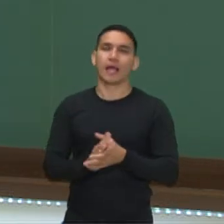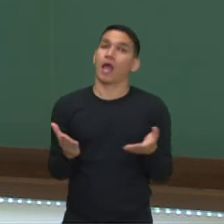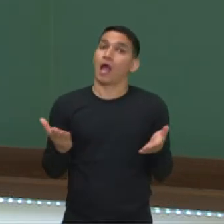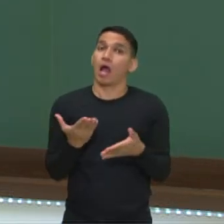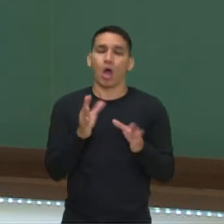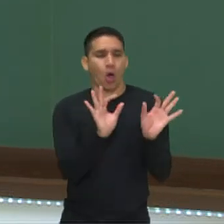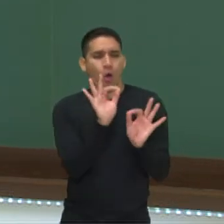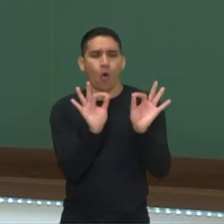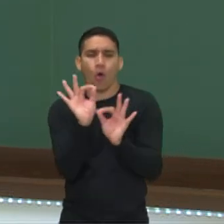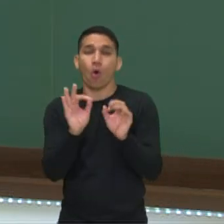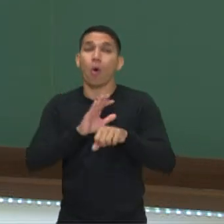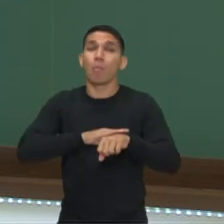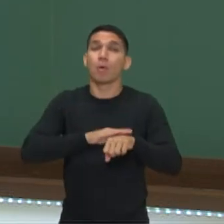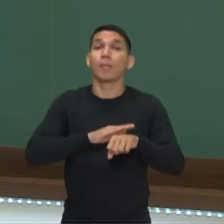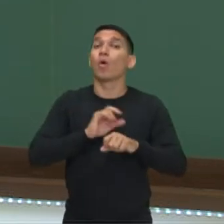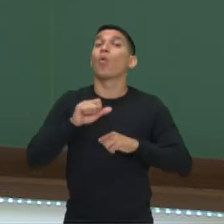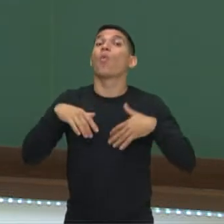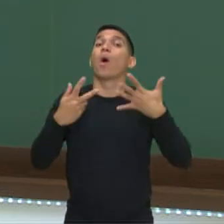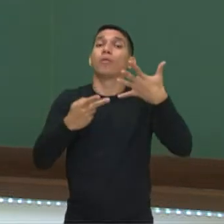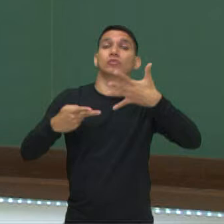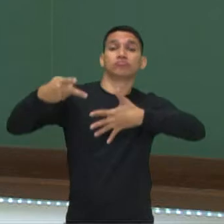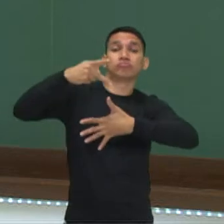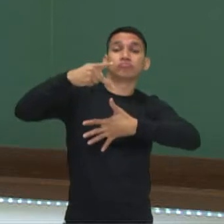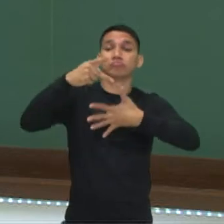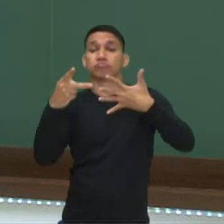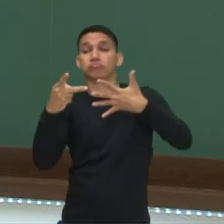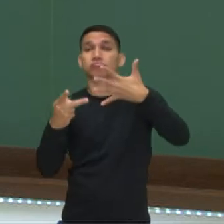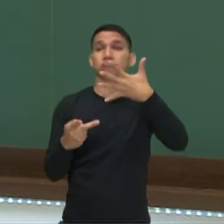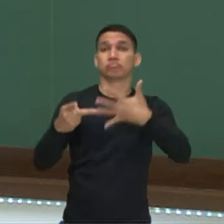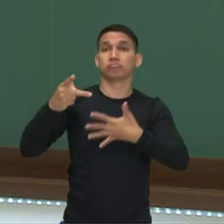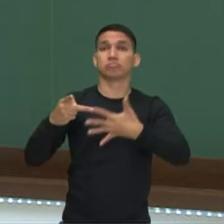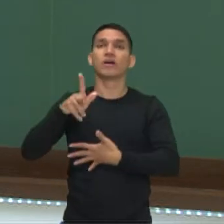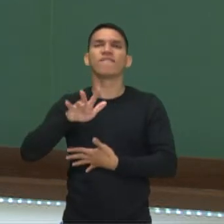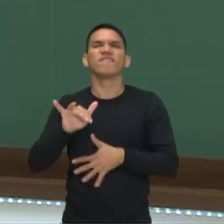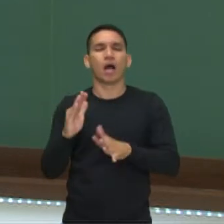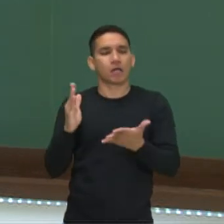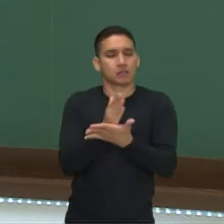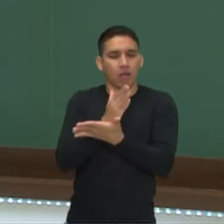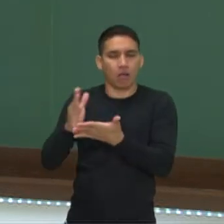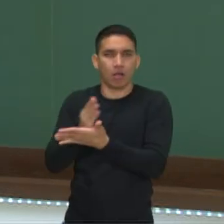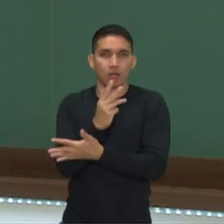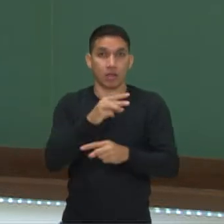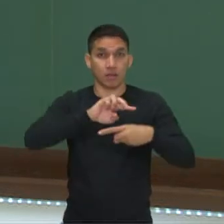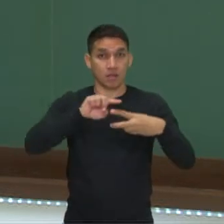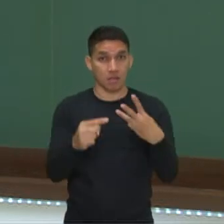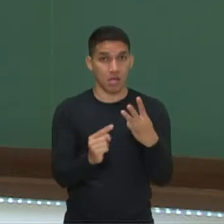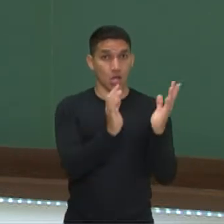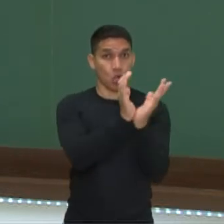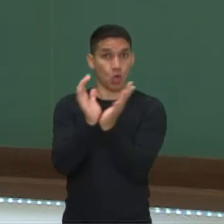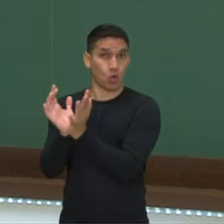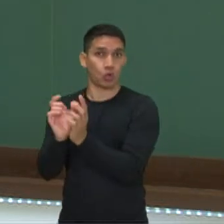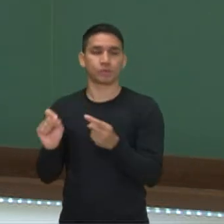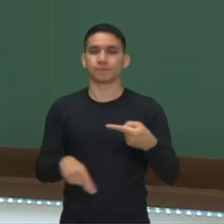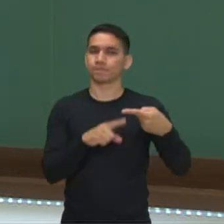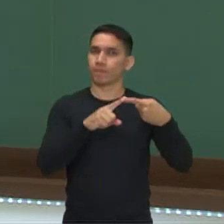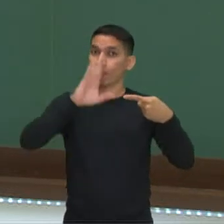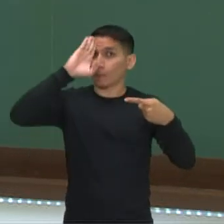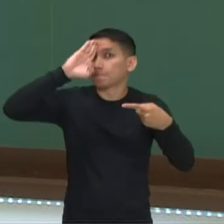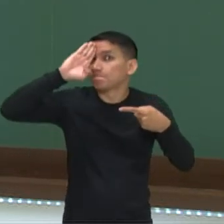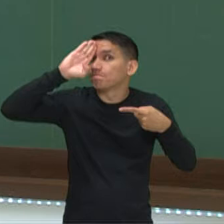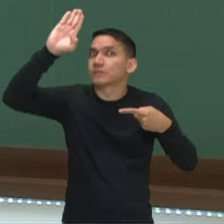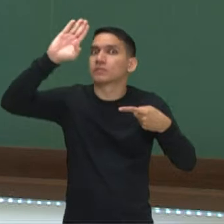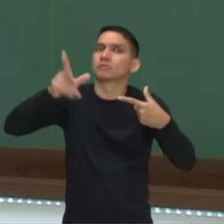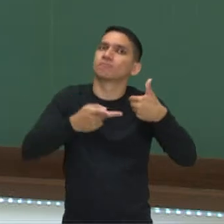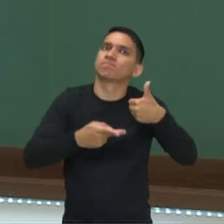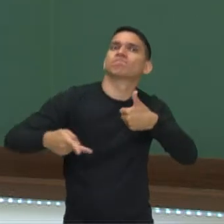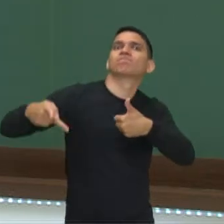vai organizar por ordem de prioridade. E você vai separar essas tarefas em 3 grupos, né? Aquelas de grande prioridade, ir